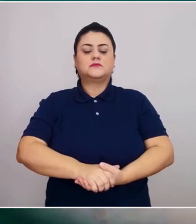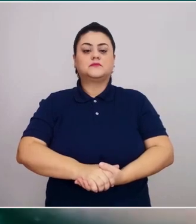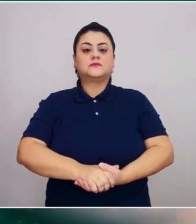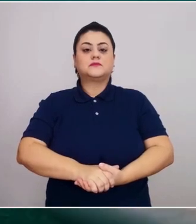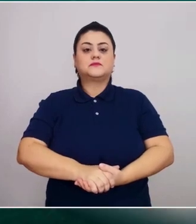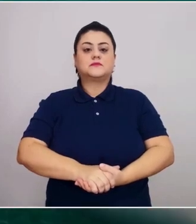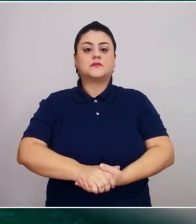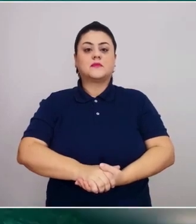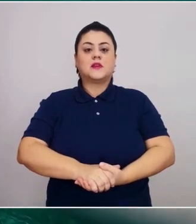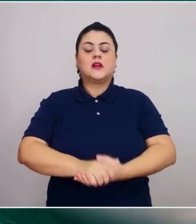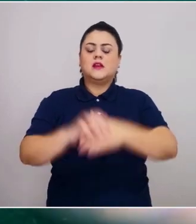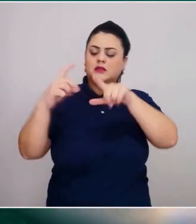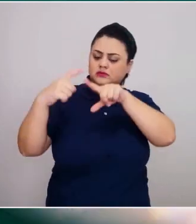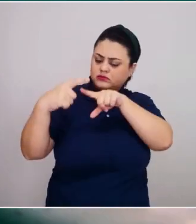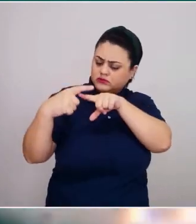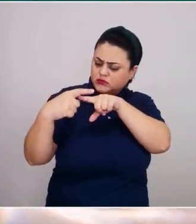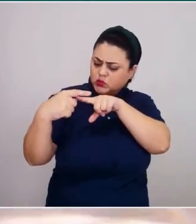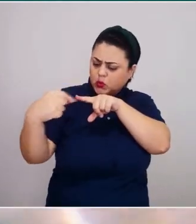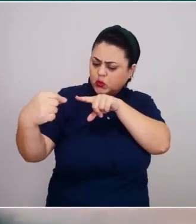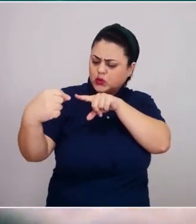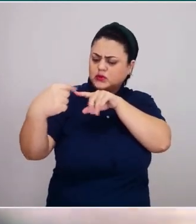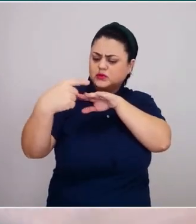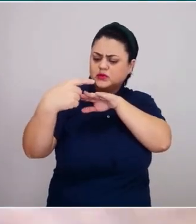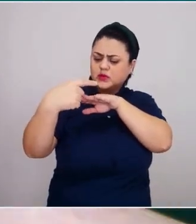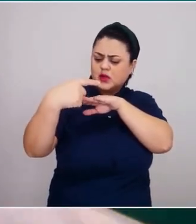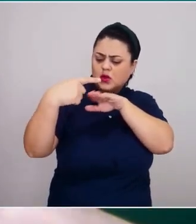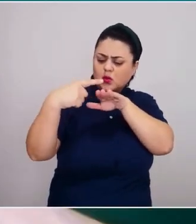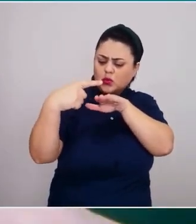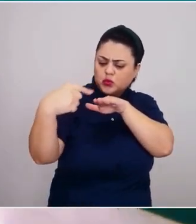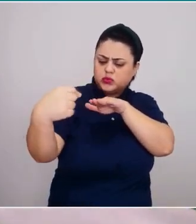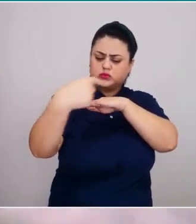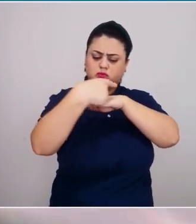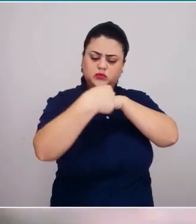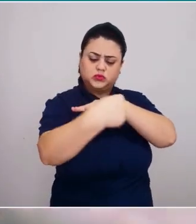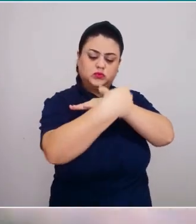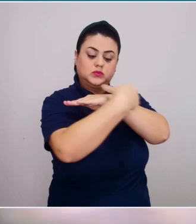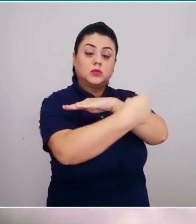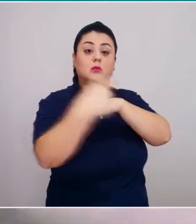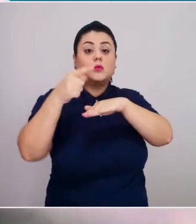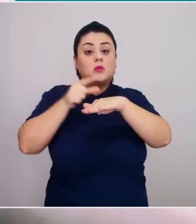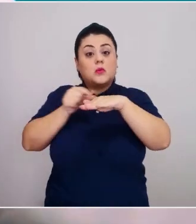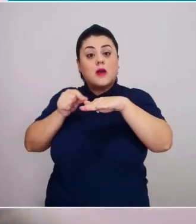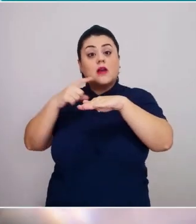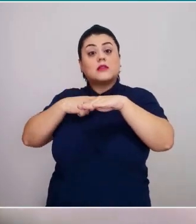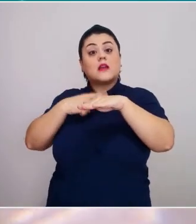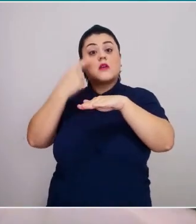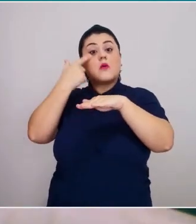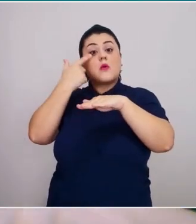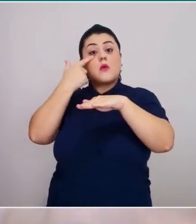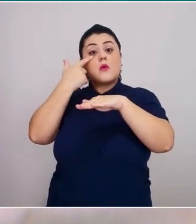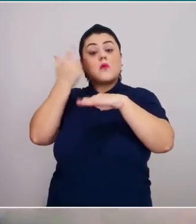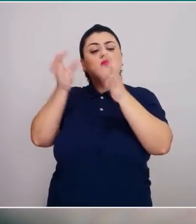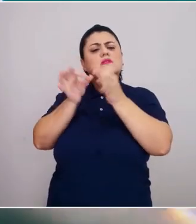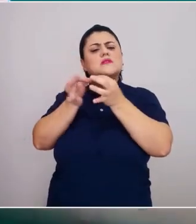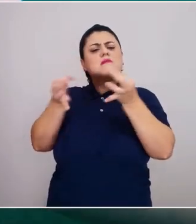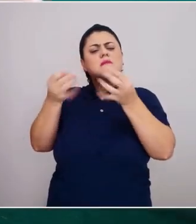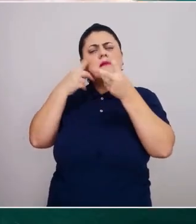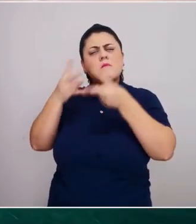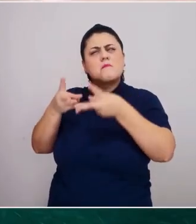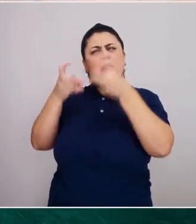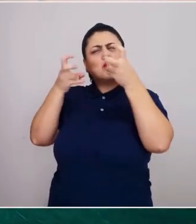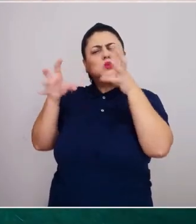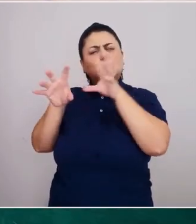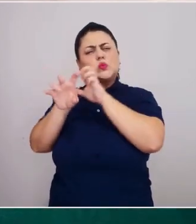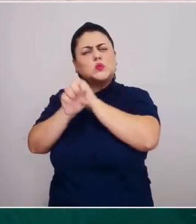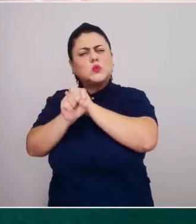No final de cada um dos braços, a estrela do mar tem um olho simples para perceber a luz e a